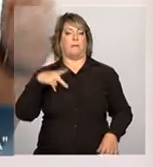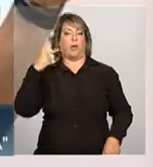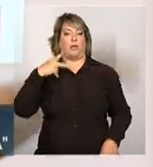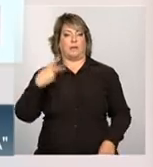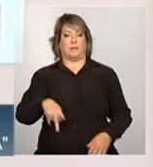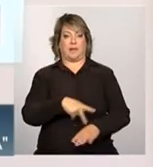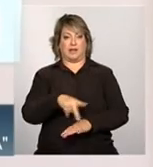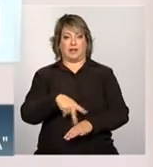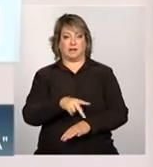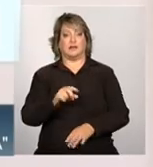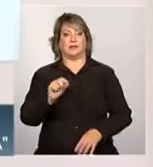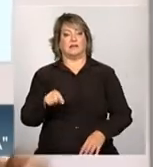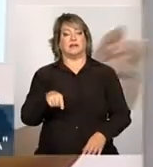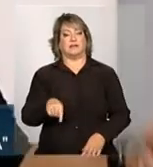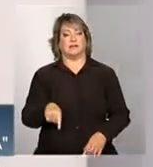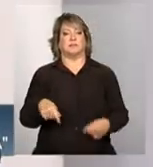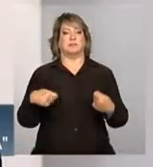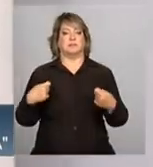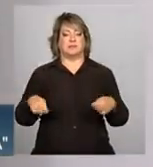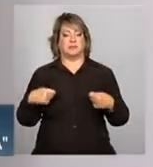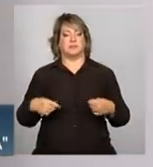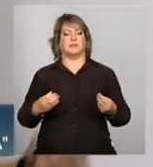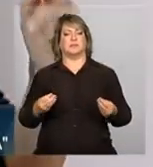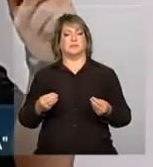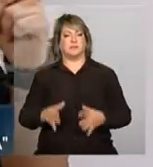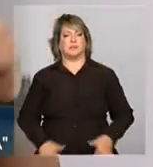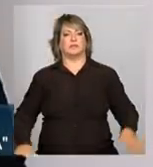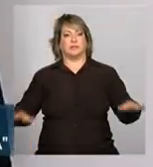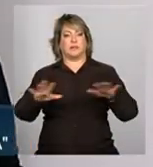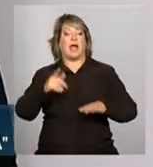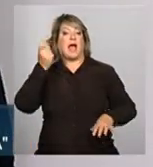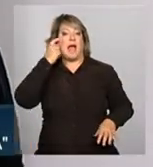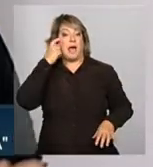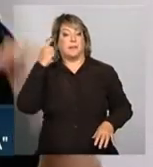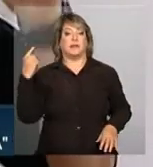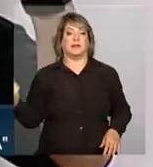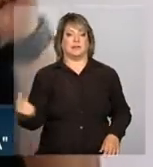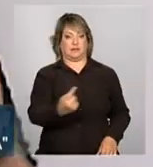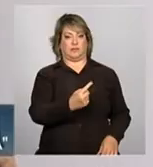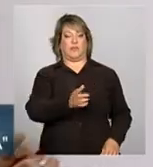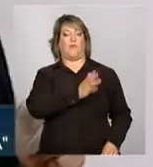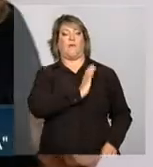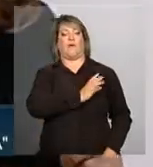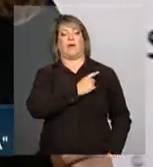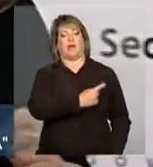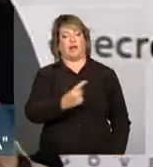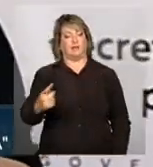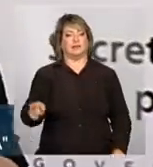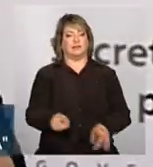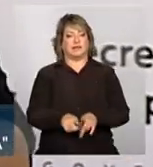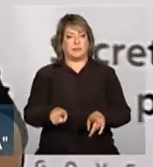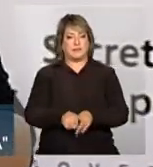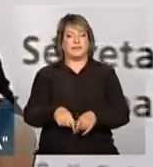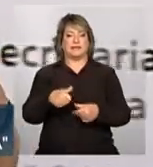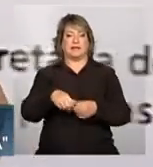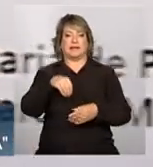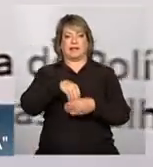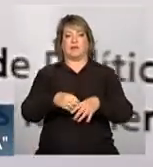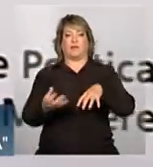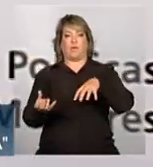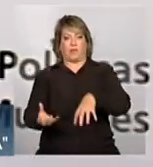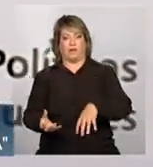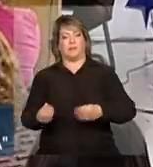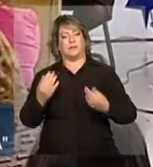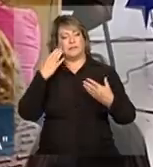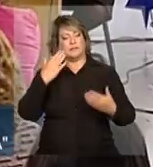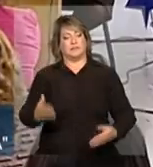país, seja muito ecoado na cabeça de cada um e no coração de cada um que está dentro do Congresso.